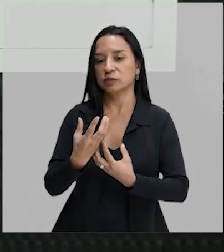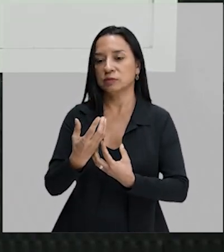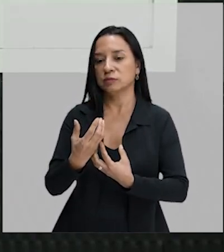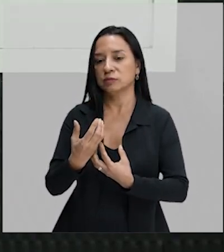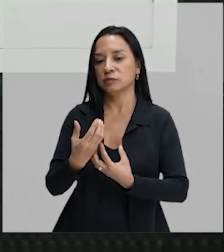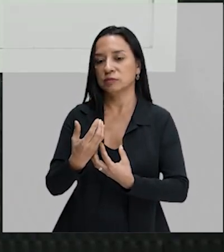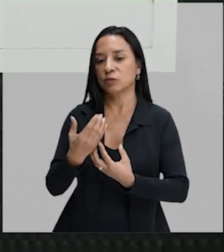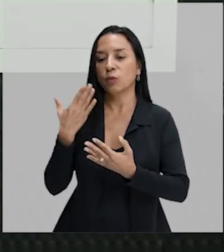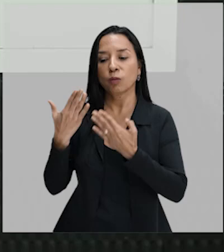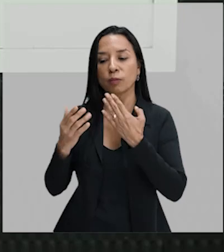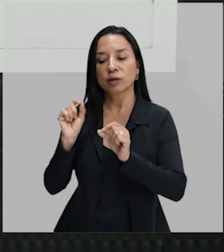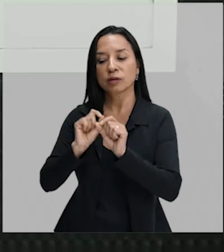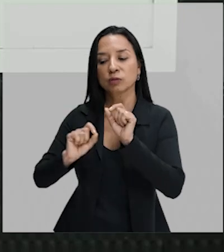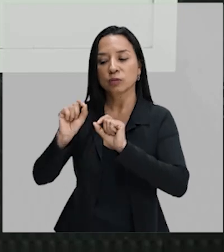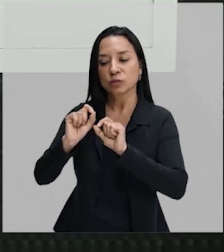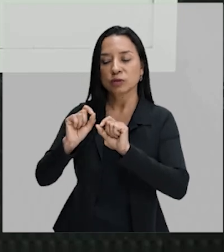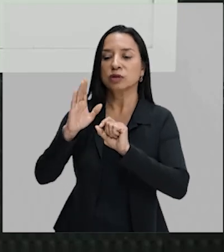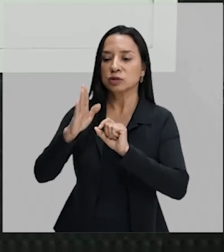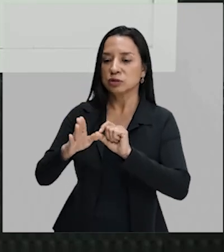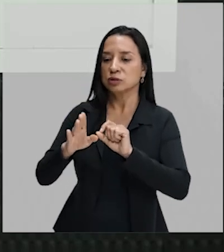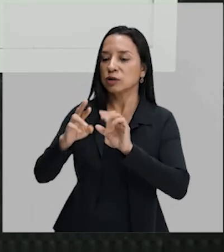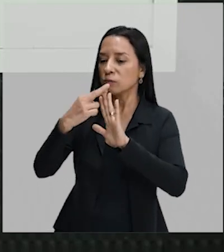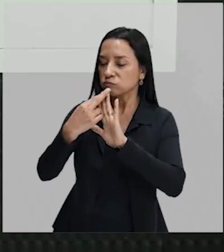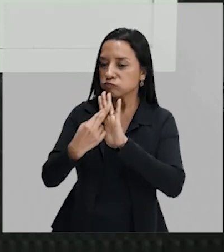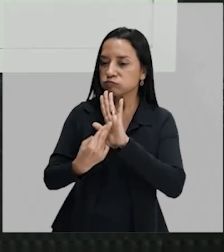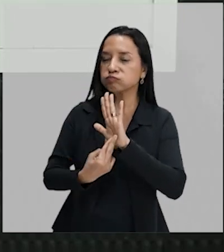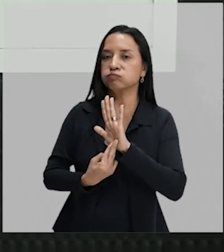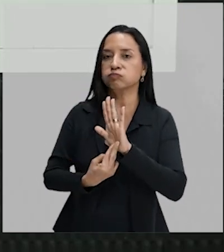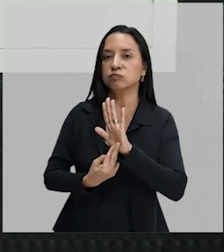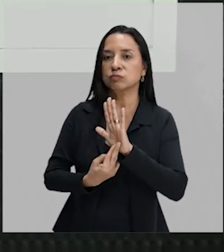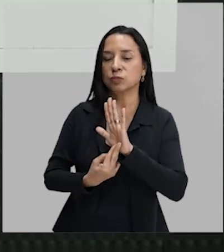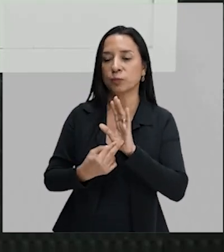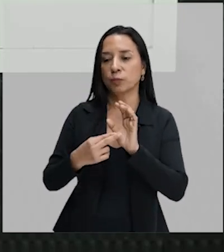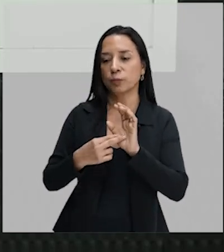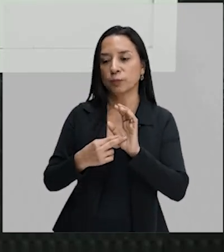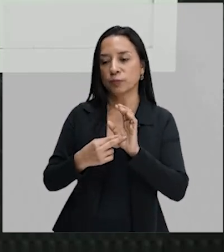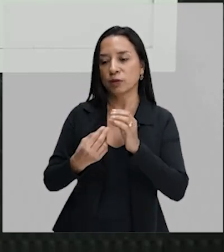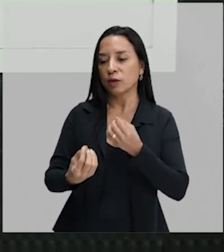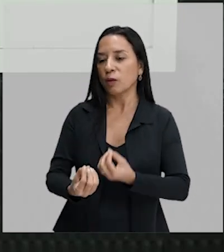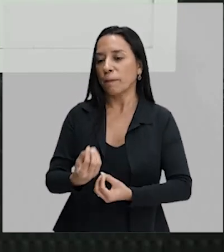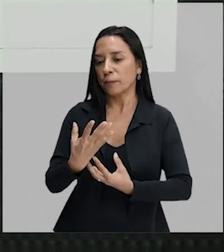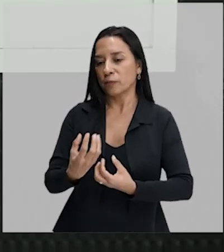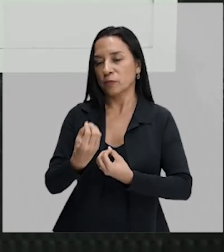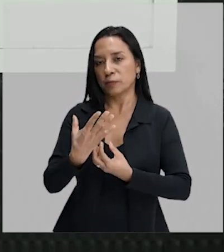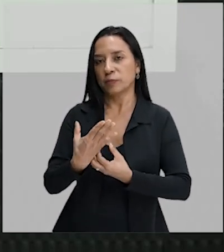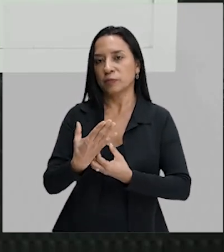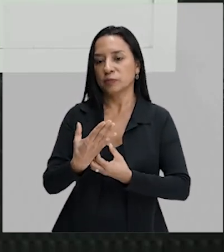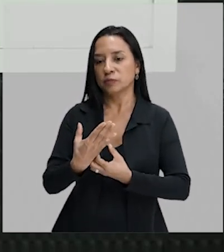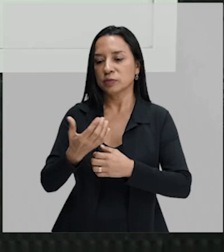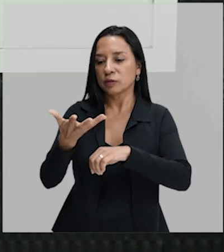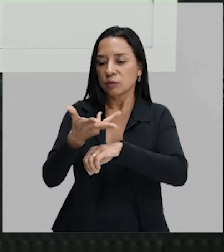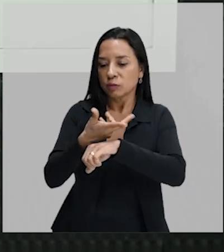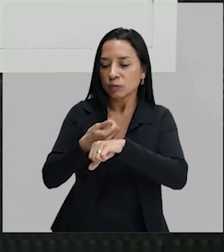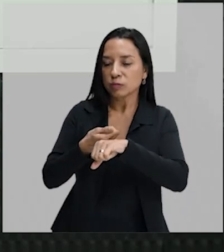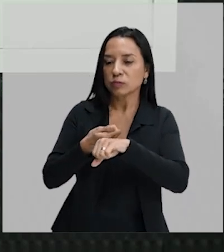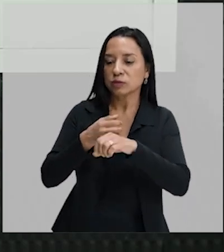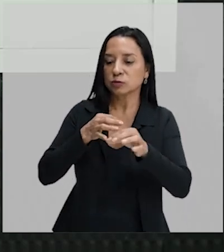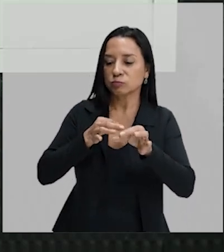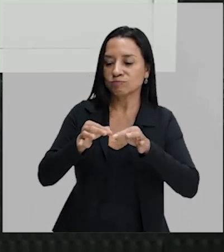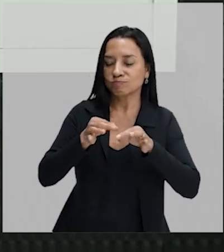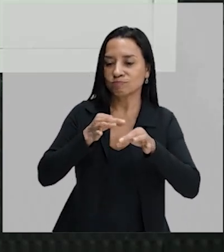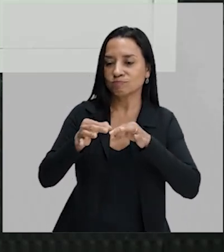foi estabelecido, tá? Para que você construa a sua argumentação de forma coerente. Então,